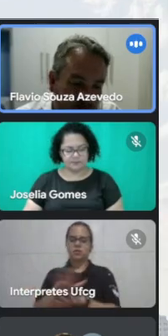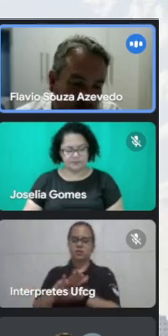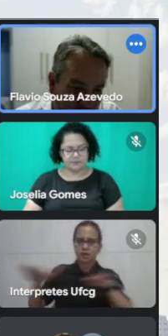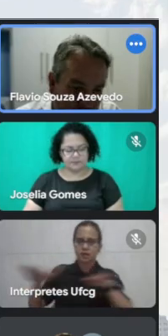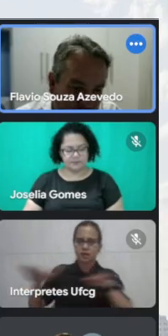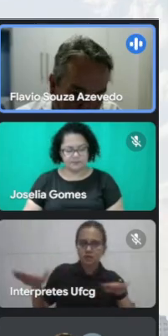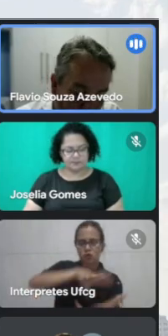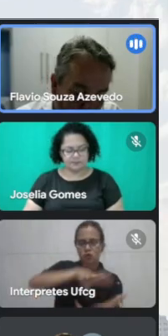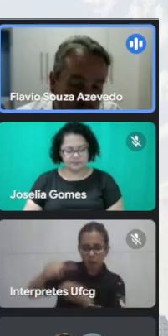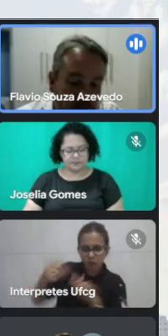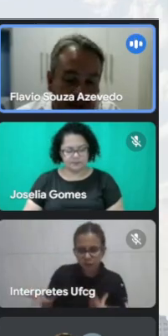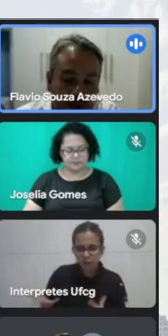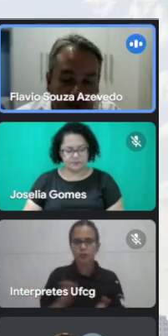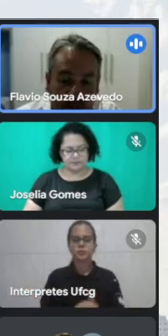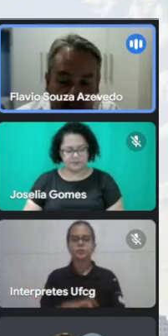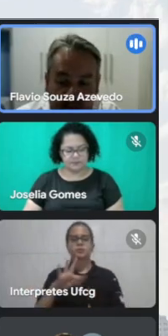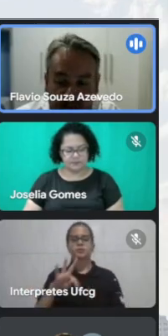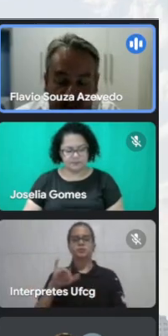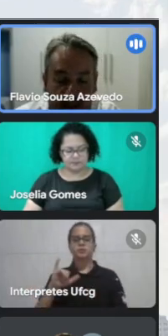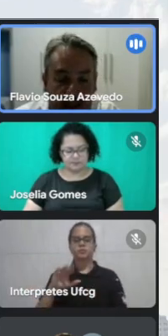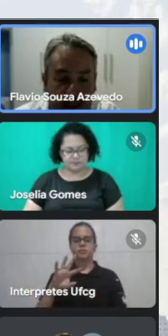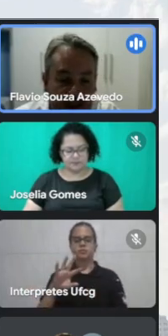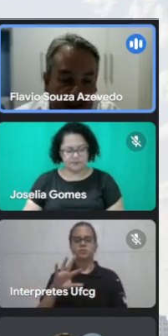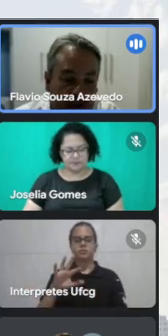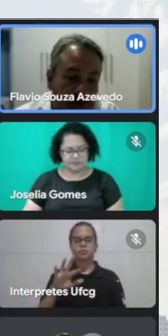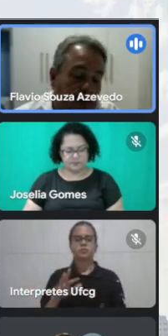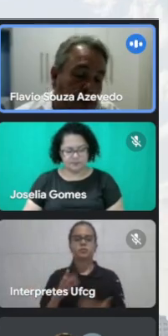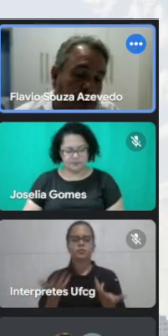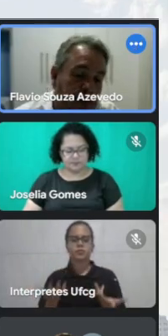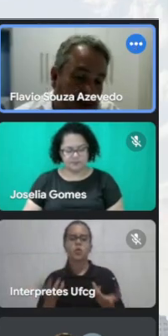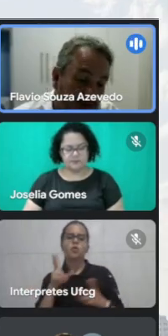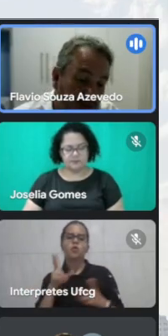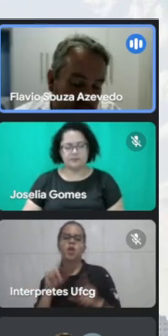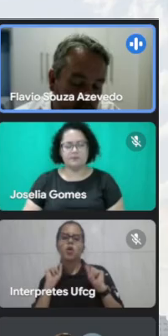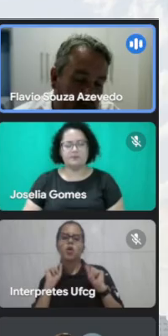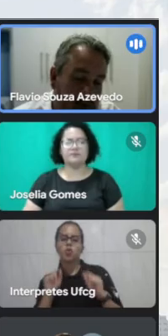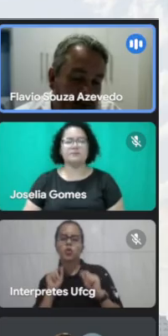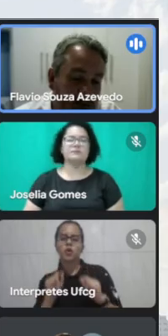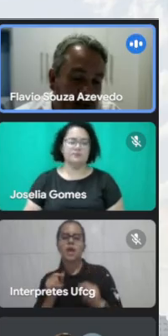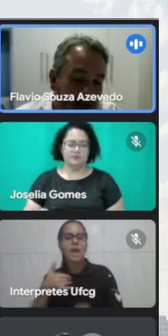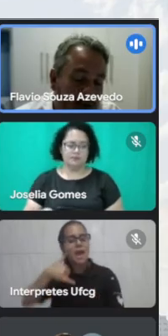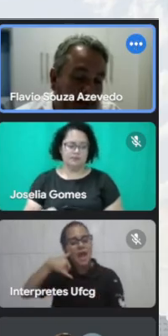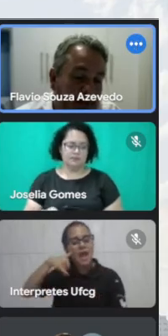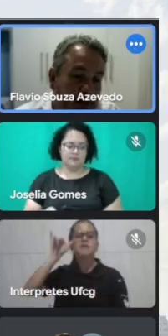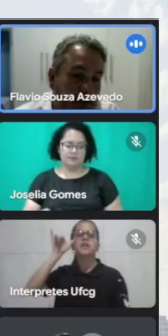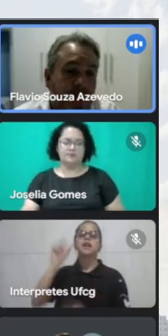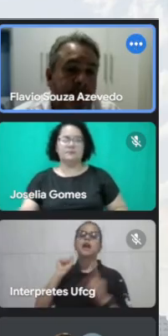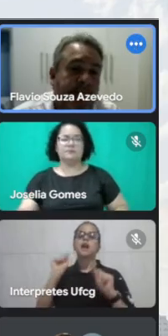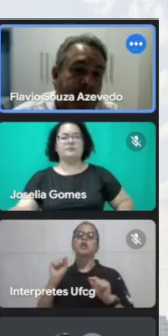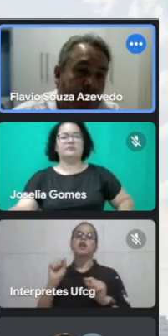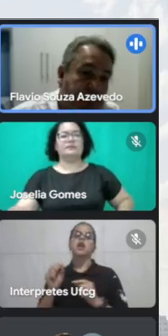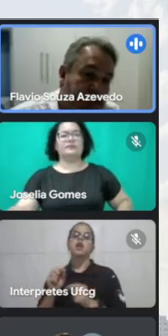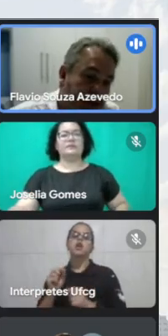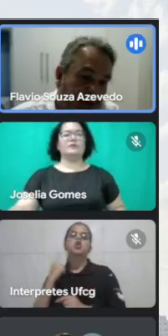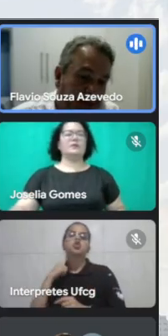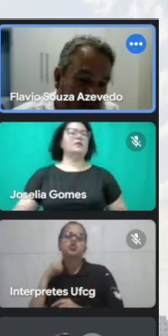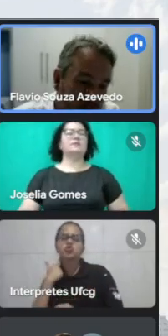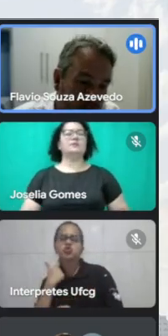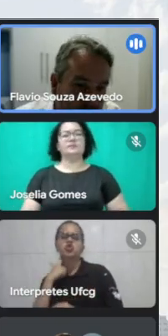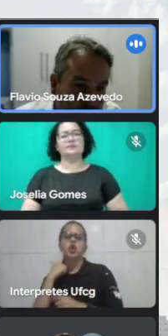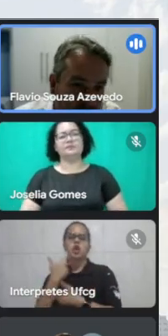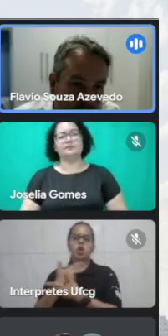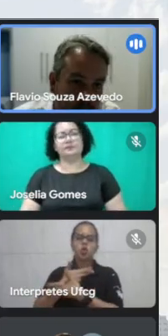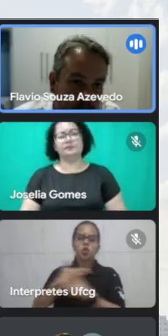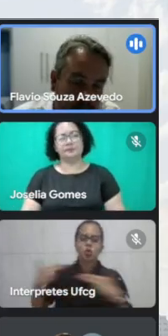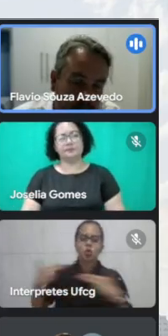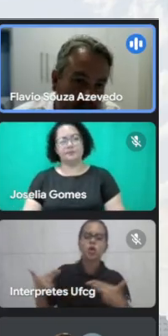né, ela segura esses poluentes ali naquela região e não deixam eles se espalharem. Então, esses são os